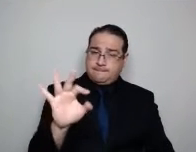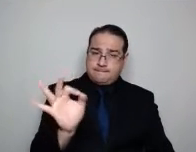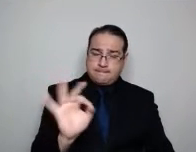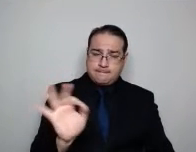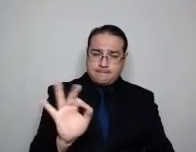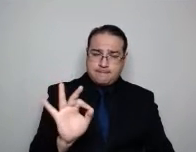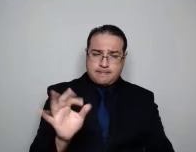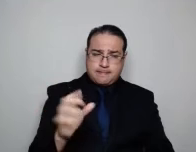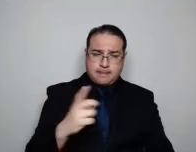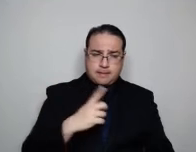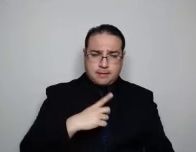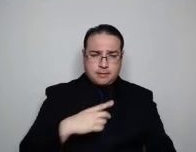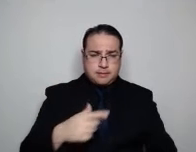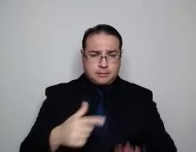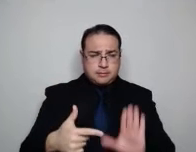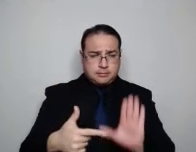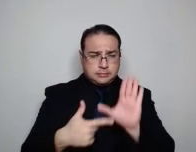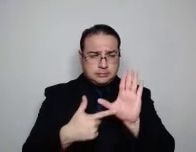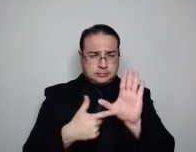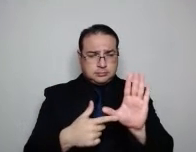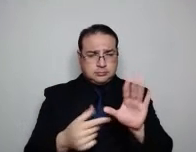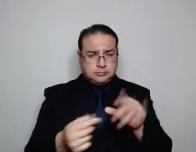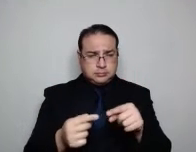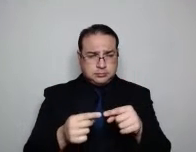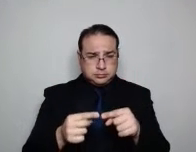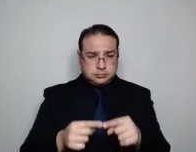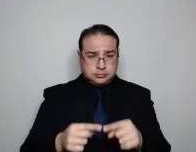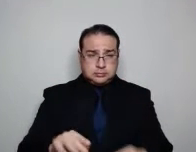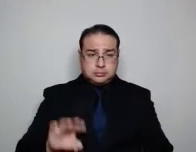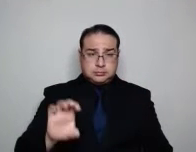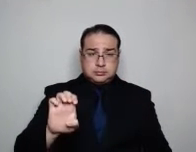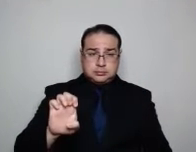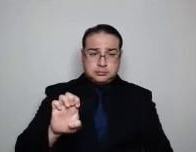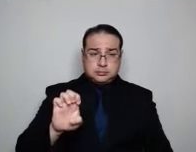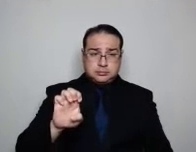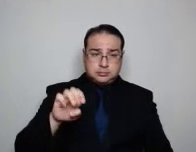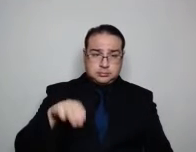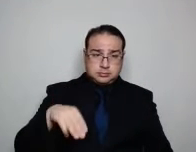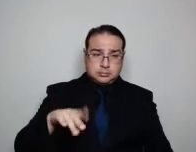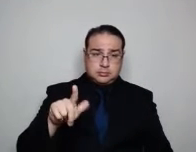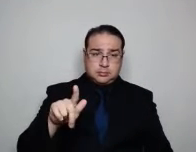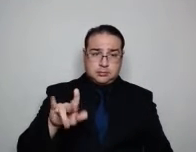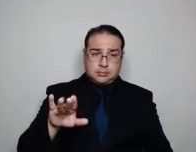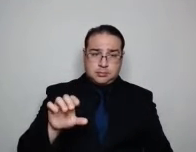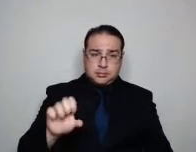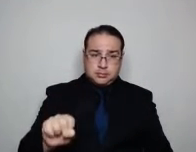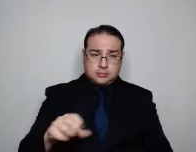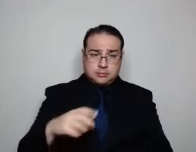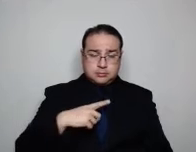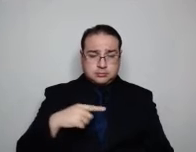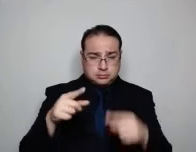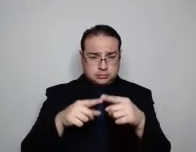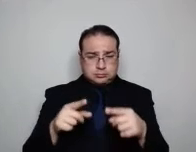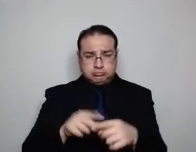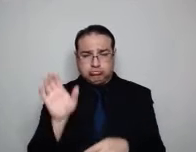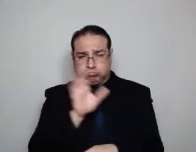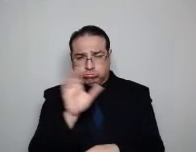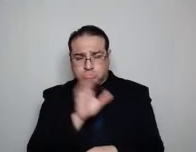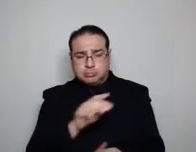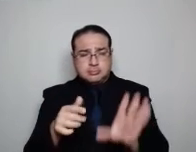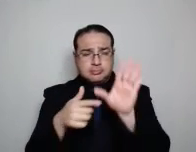de forma intempestiva, conforme foi a hipótese dos autos, deve o crédito